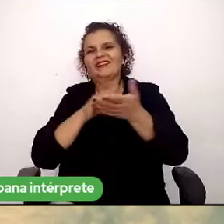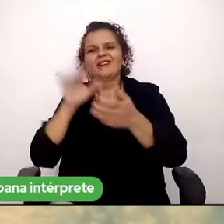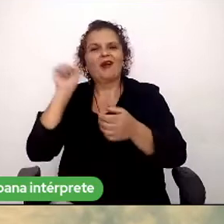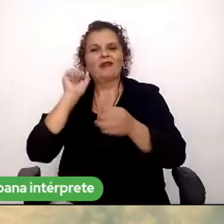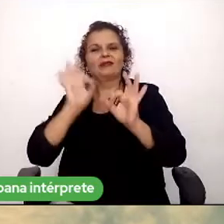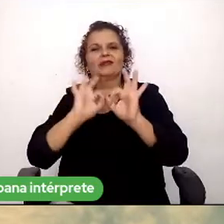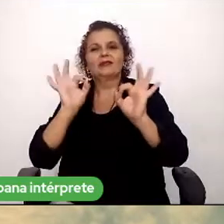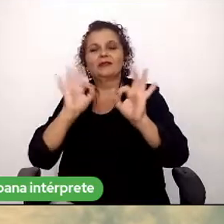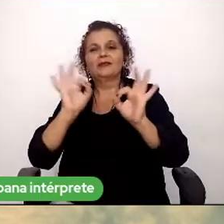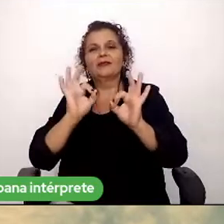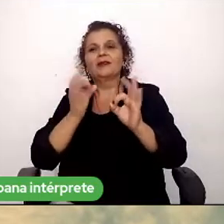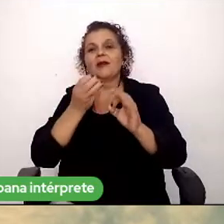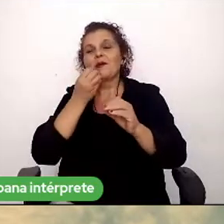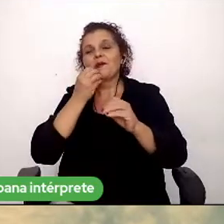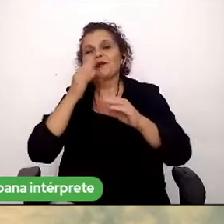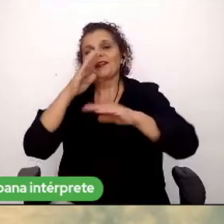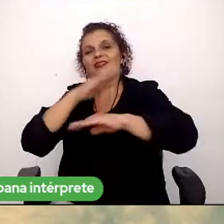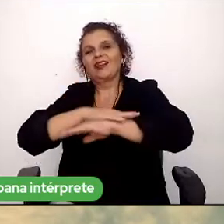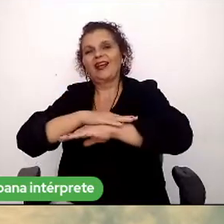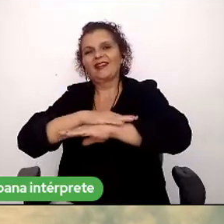Boa tarde.